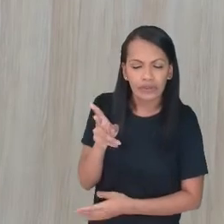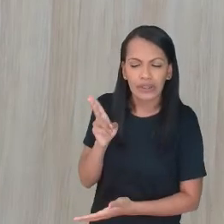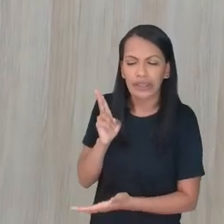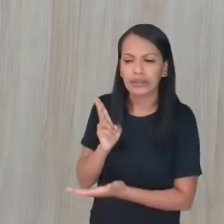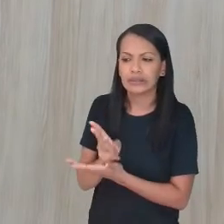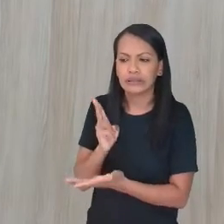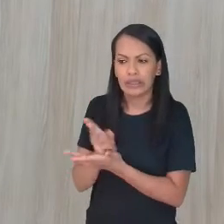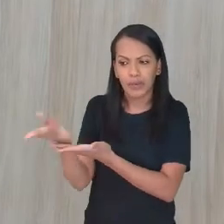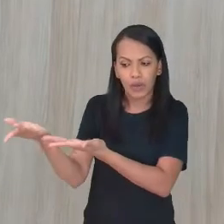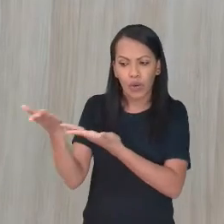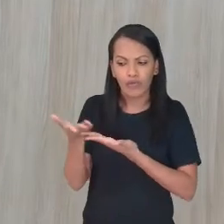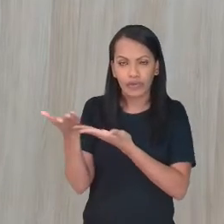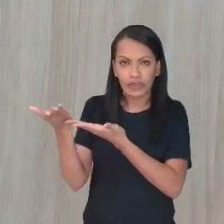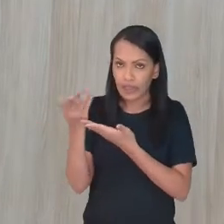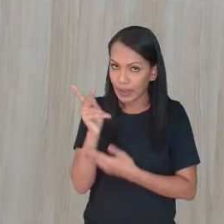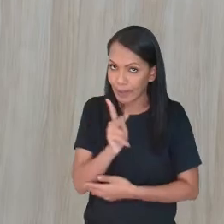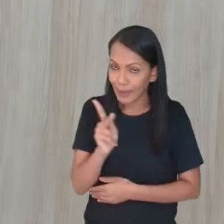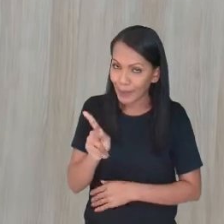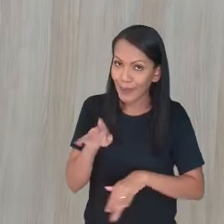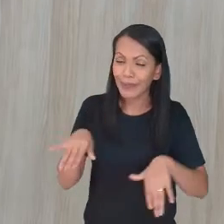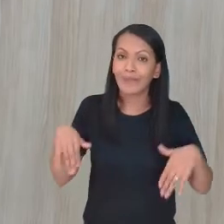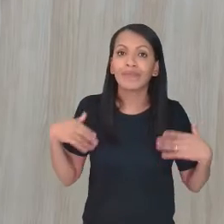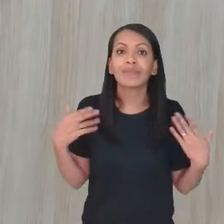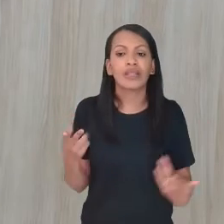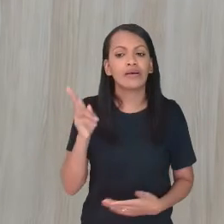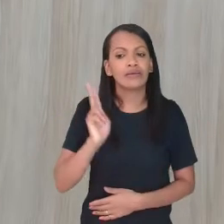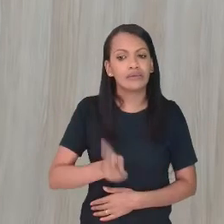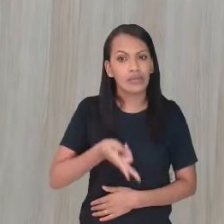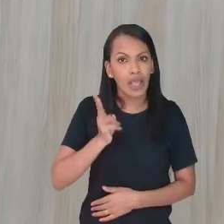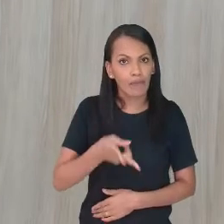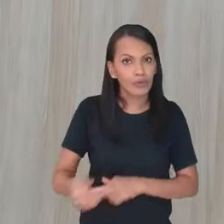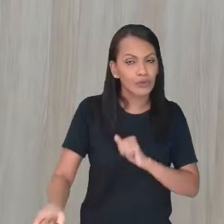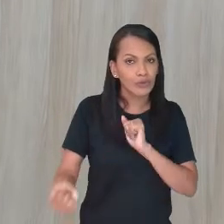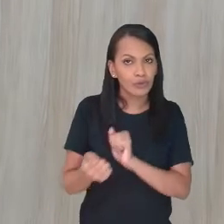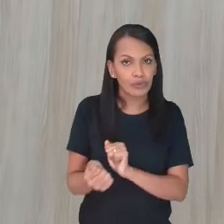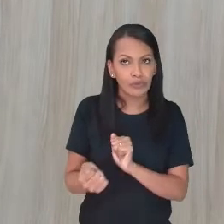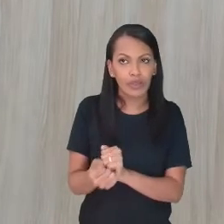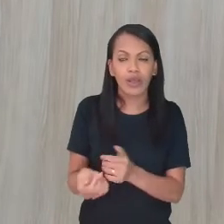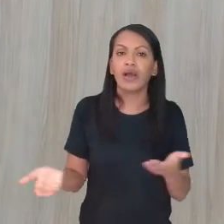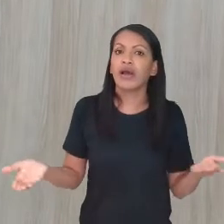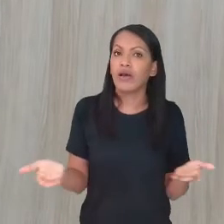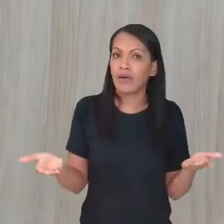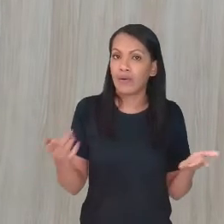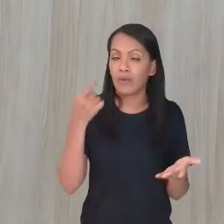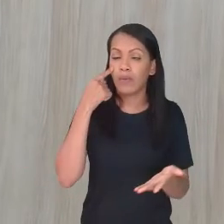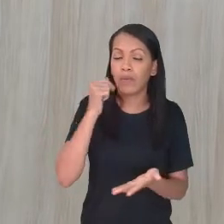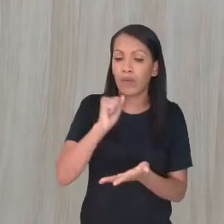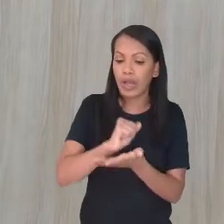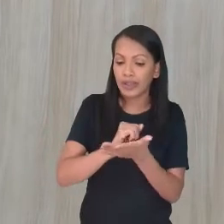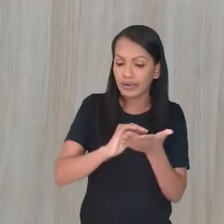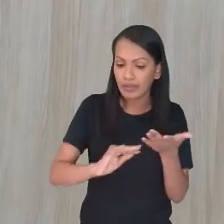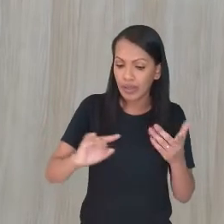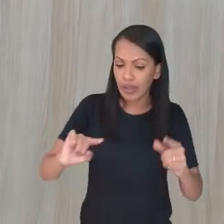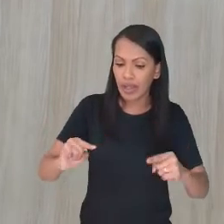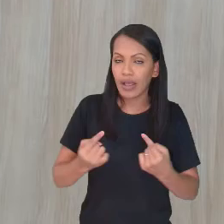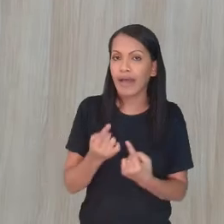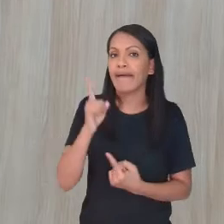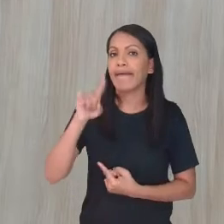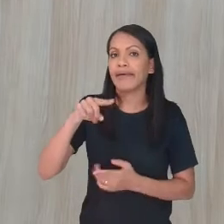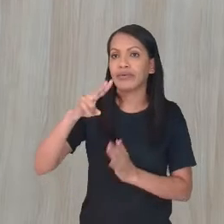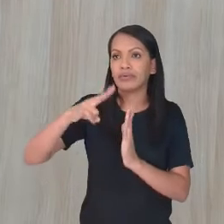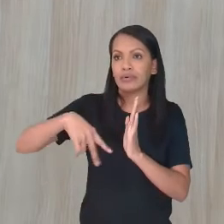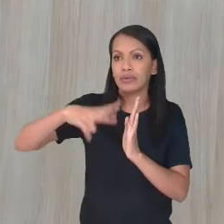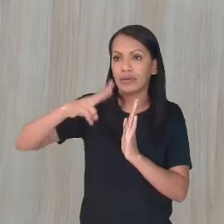sempre convidada, viu, Obrigada, professora? Então, obrigada. sempre esteja aqui com a gente. E a nossa tarefa é ler, leitura, uma leitura deleite,